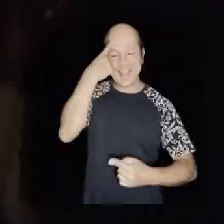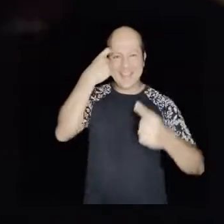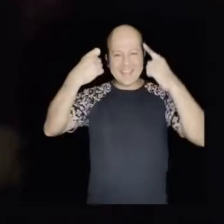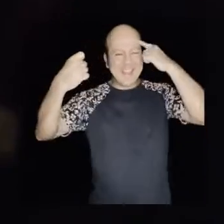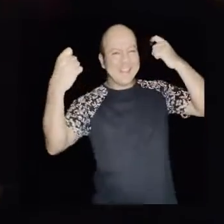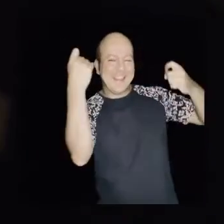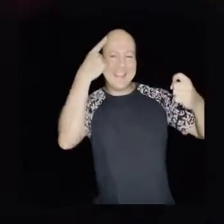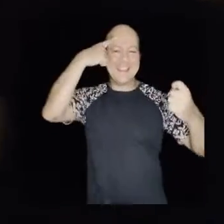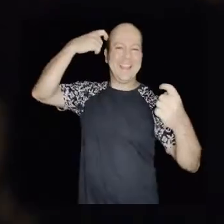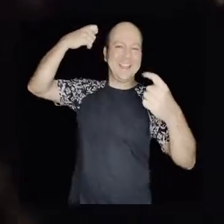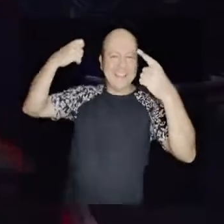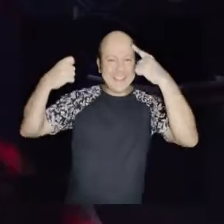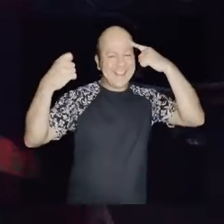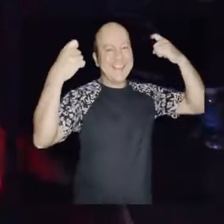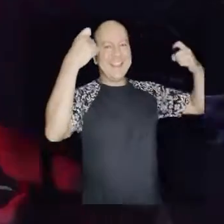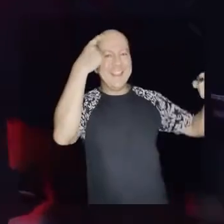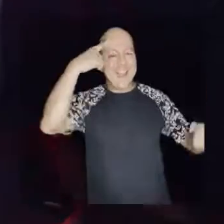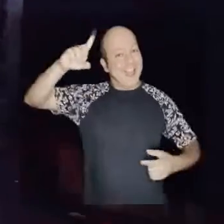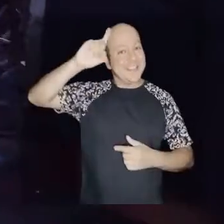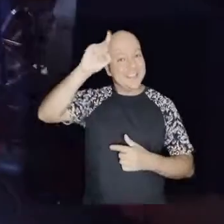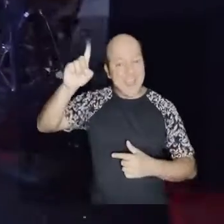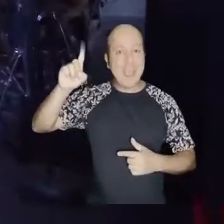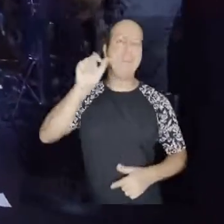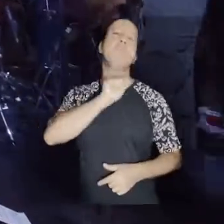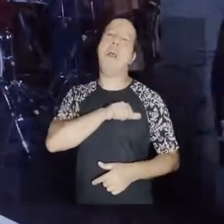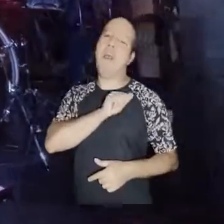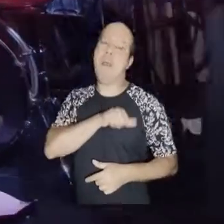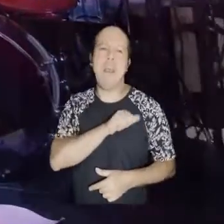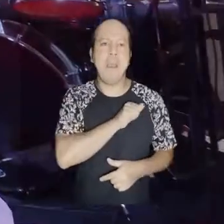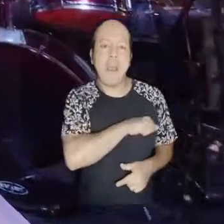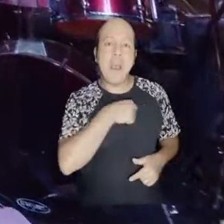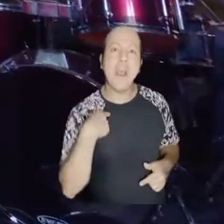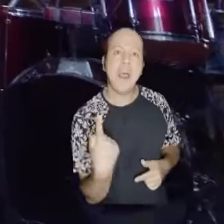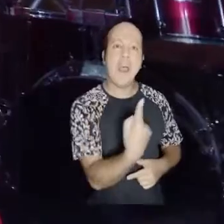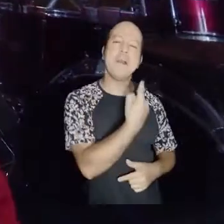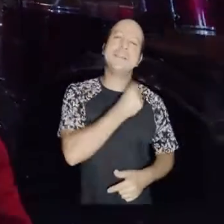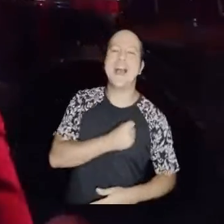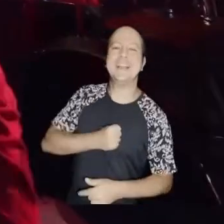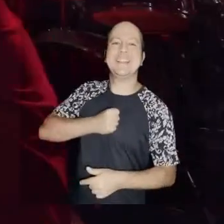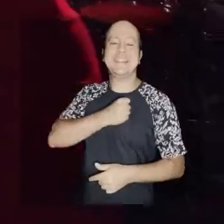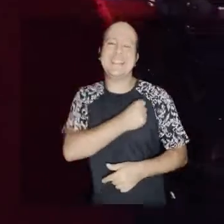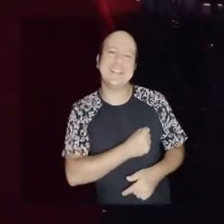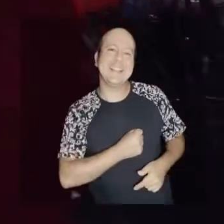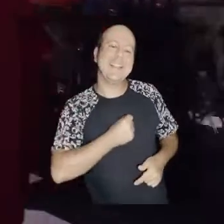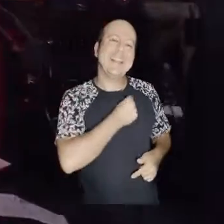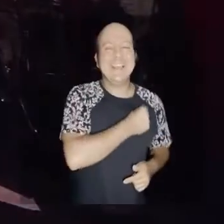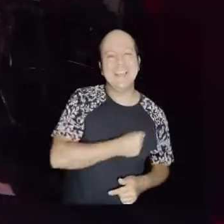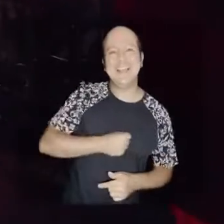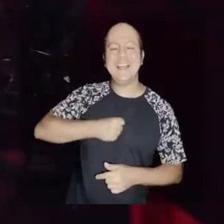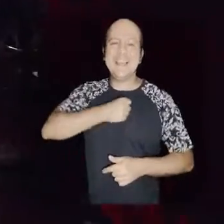Em Letras Pretas, Baile de Máscaras, Recarnaval. Júlia Mestre, Zé Ibarra, Lucas Nunes e Dora